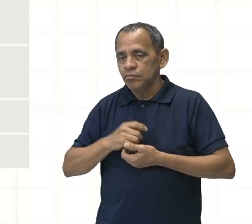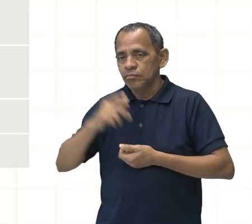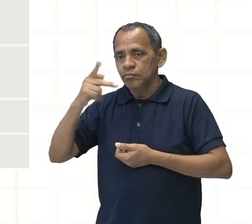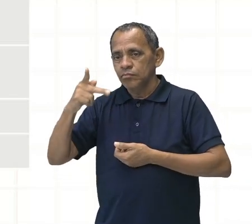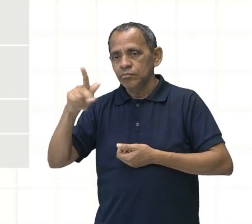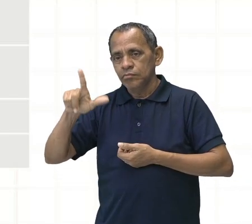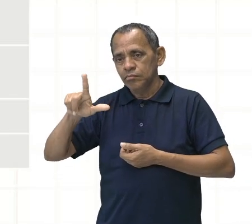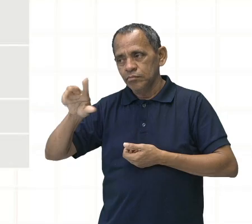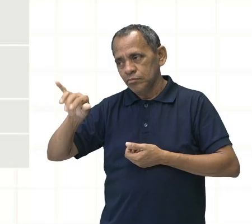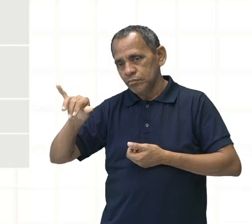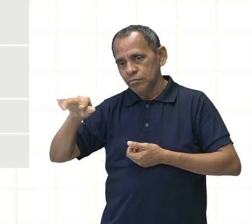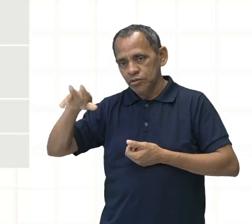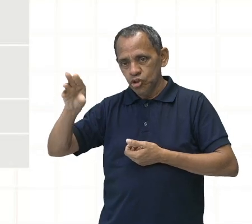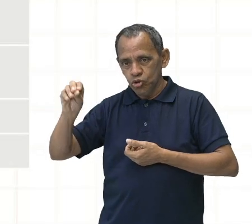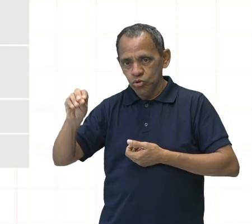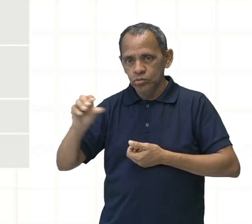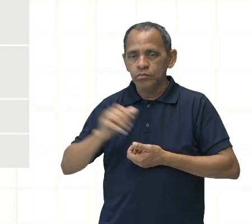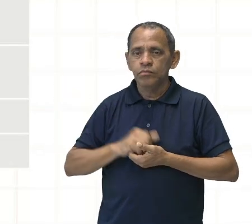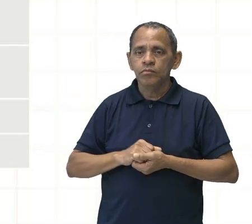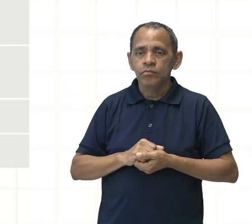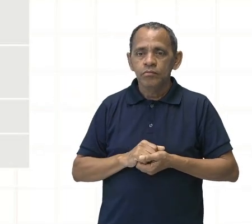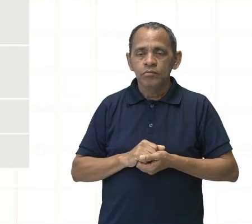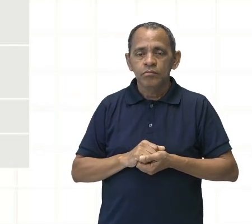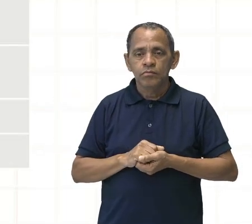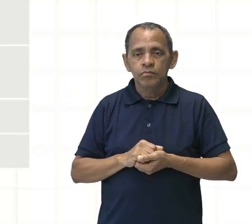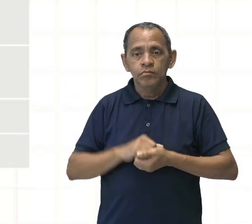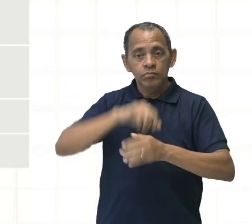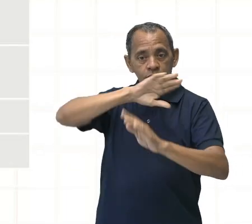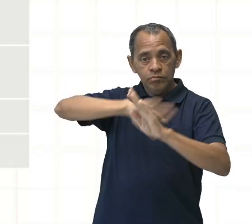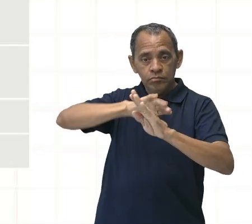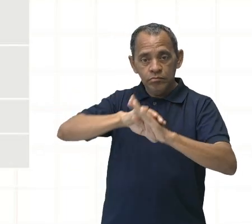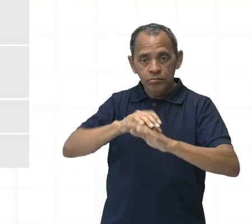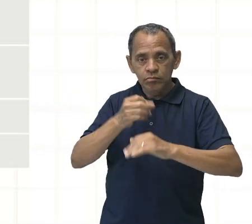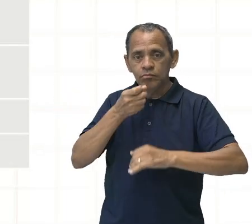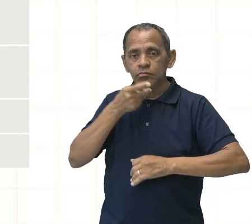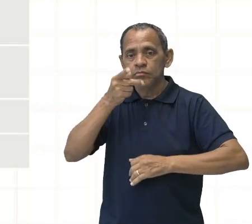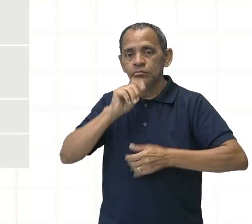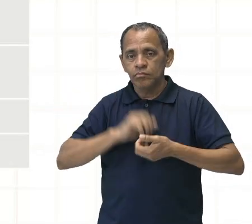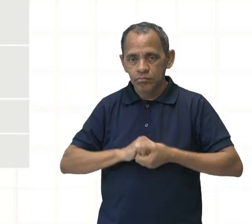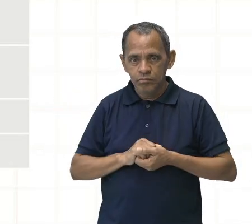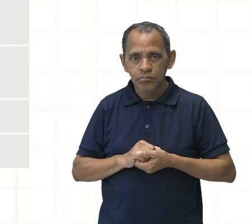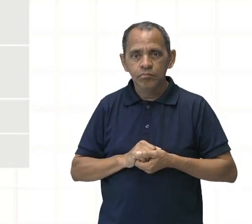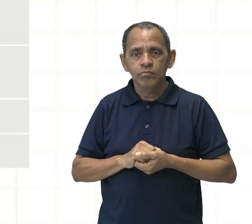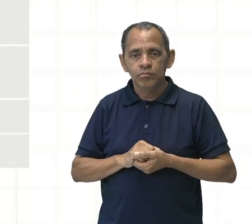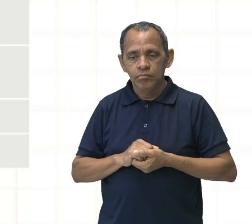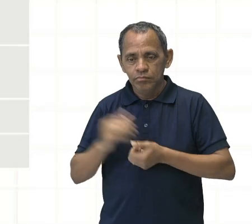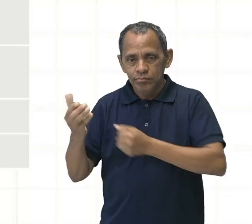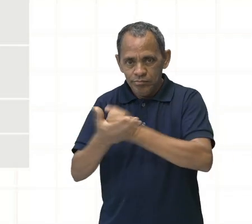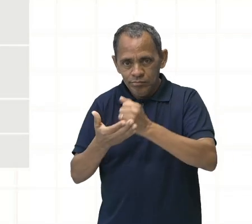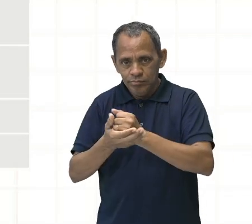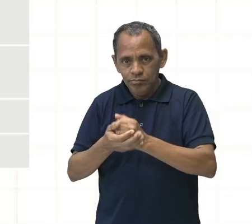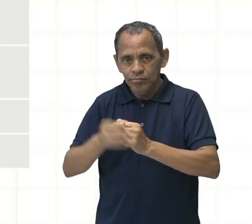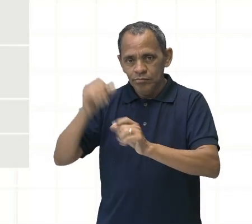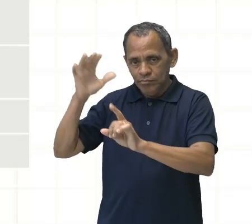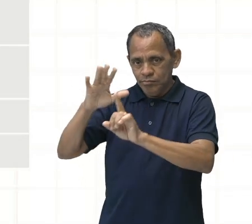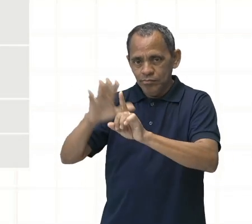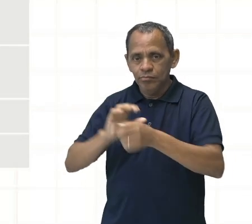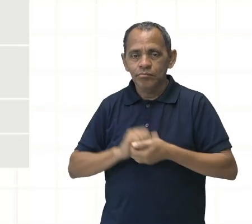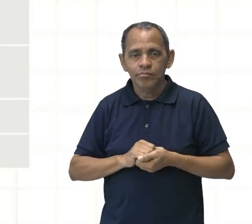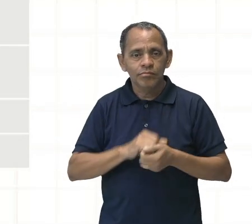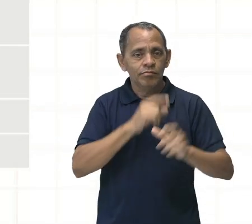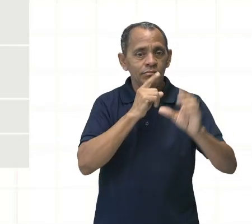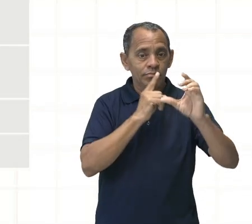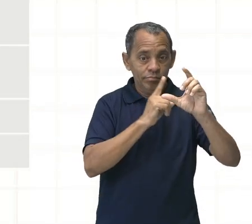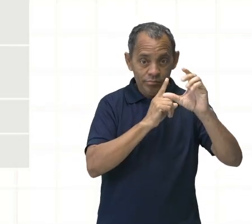Plínio Salgado. Ideologicamente falando, a fonte de influência era justamente o comunismo da